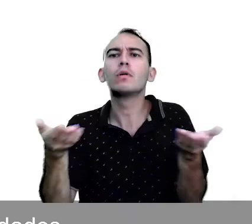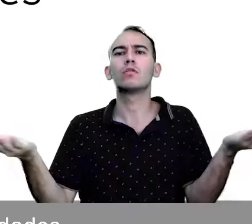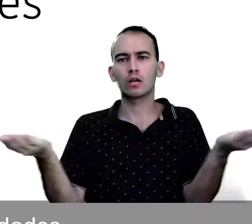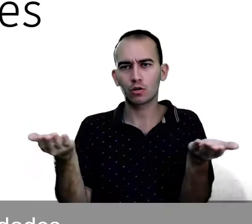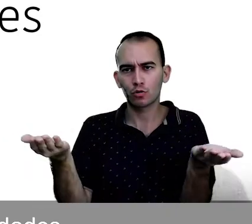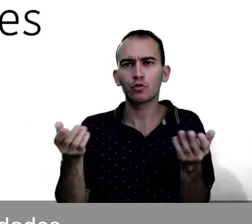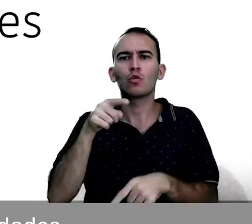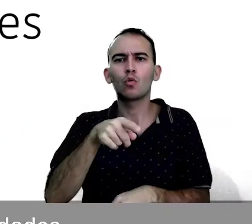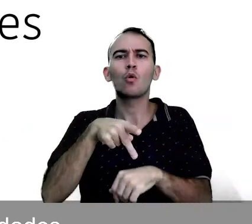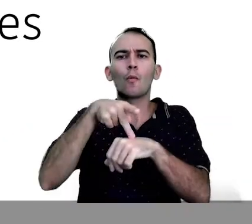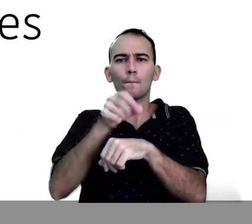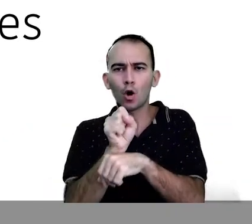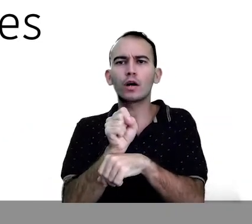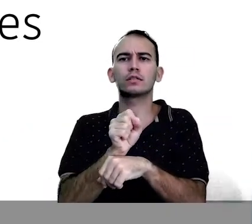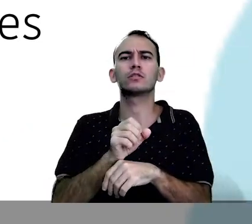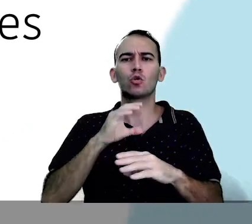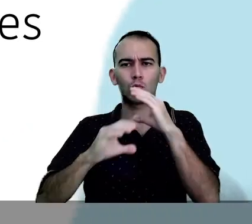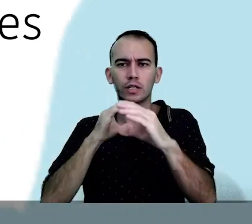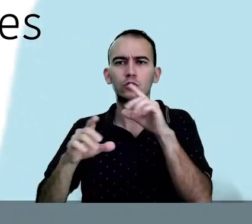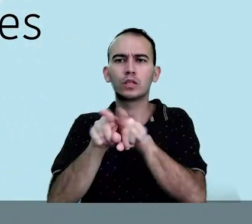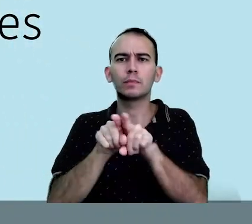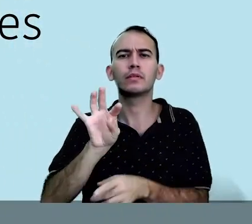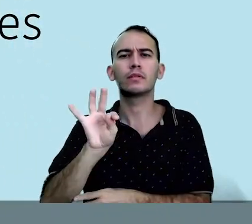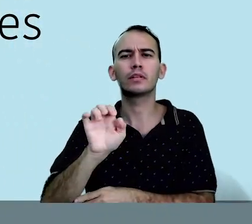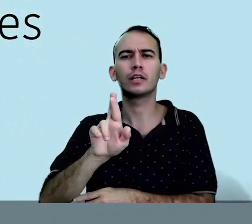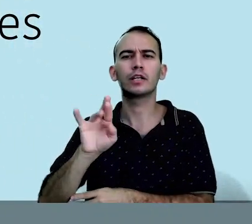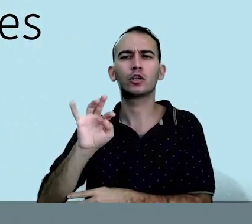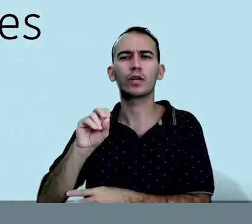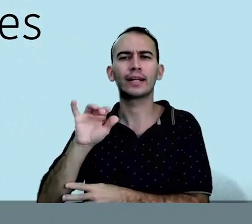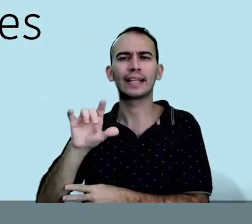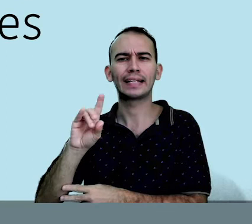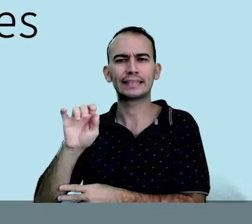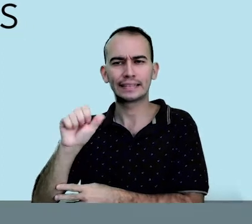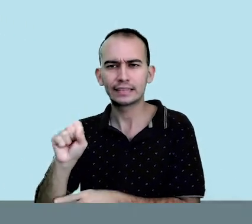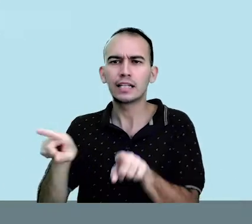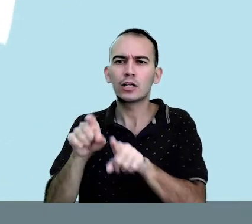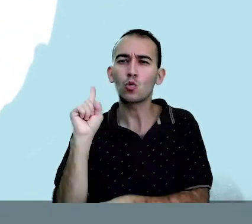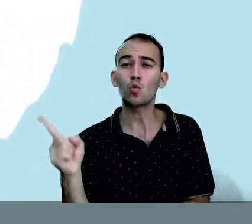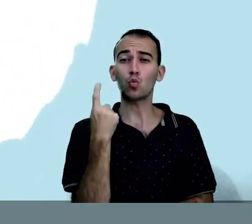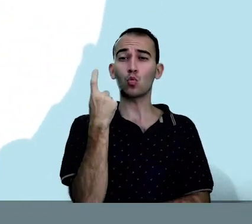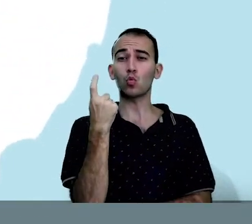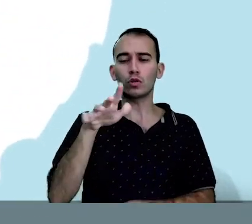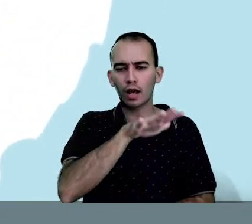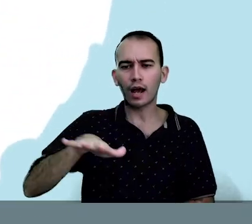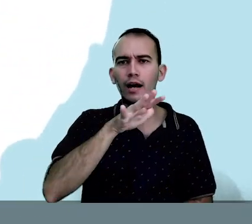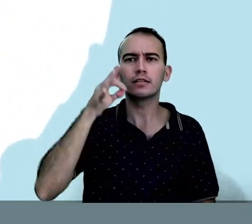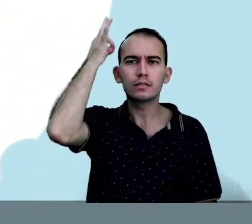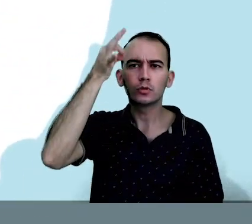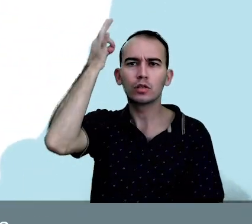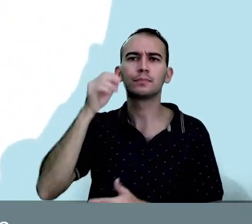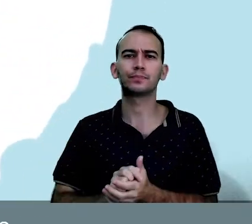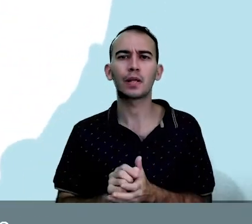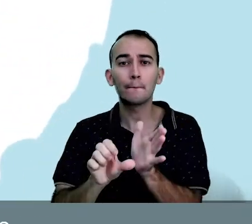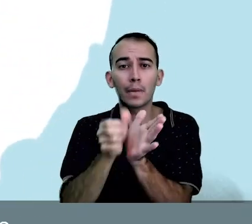e Territorialidades é o único da área no estado do Espírito Santo. A primeira turma de mestrado foi criada em